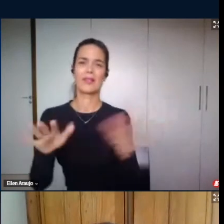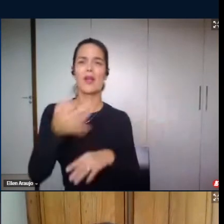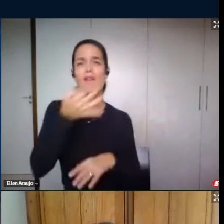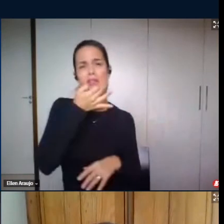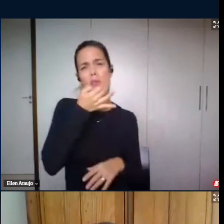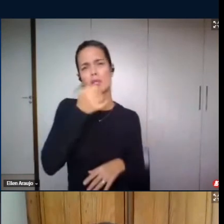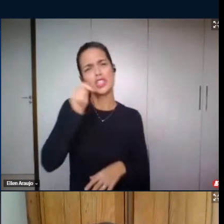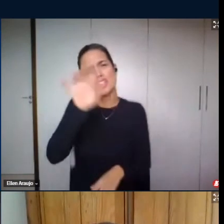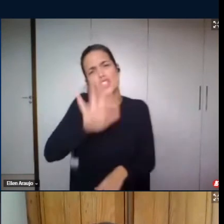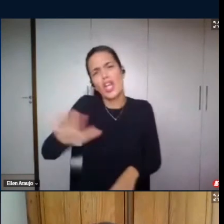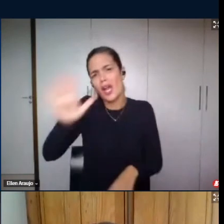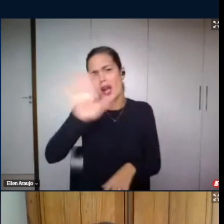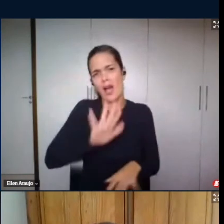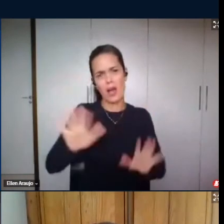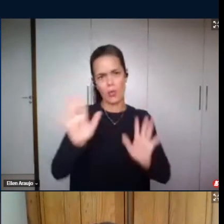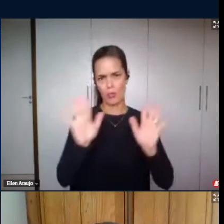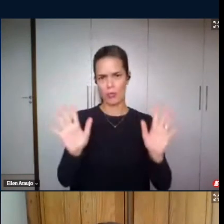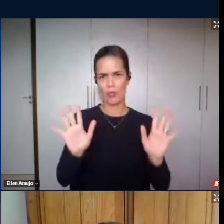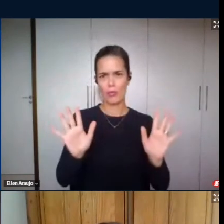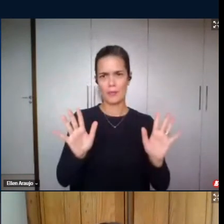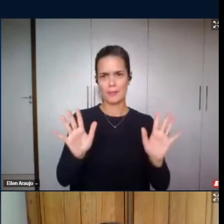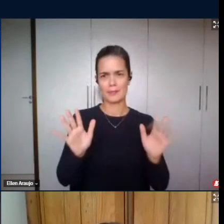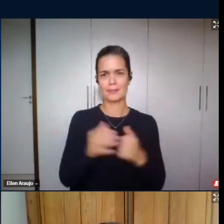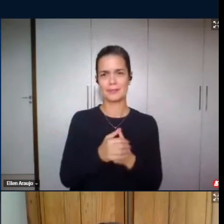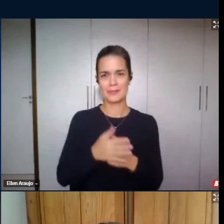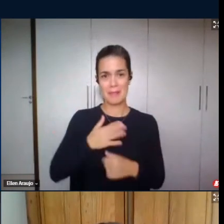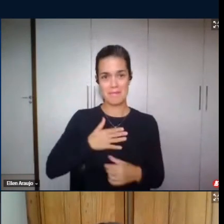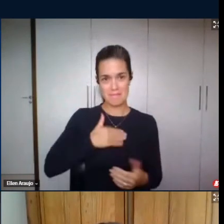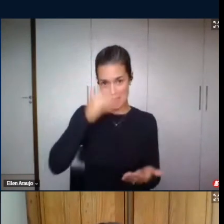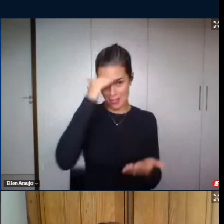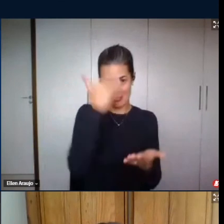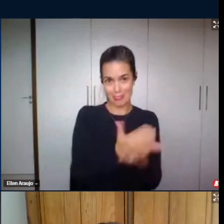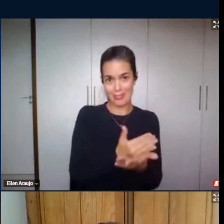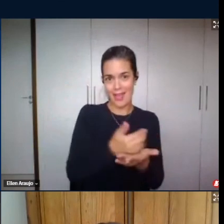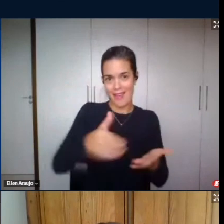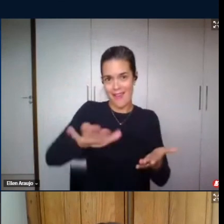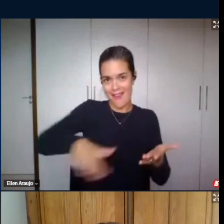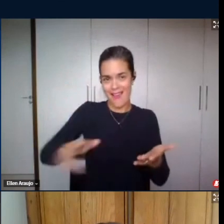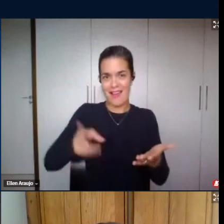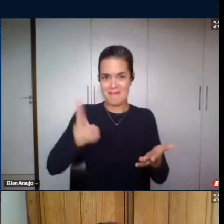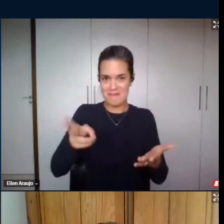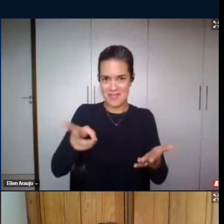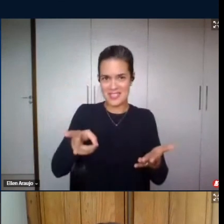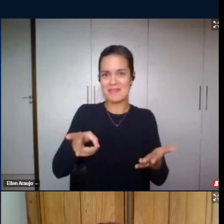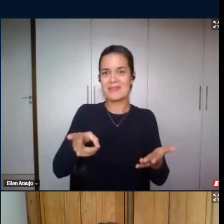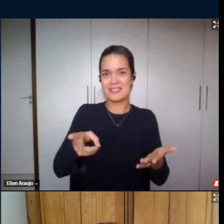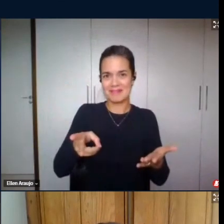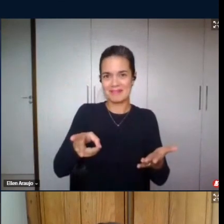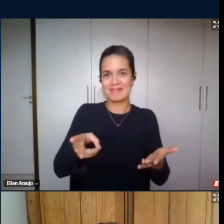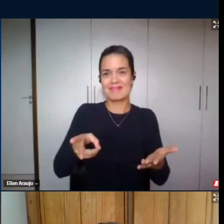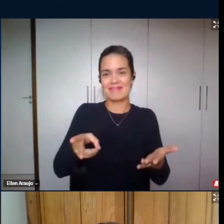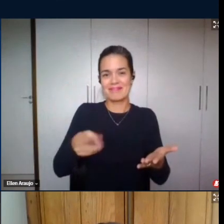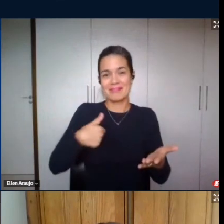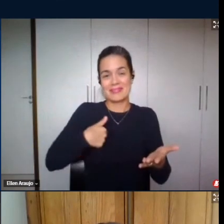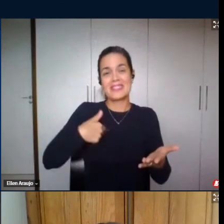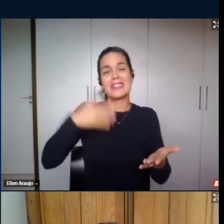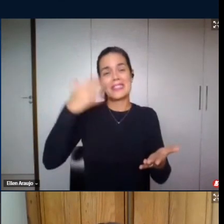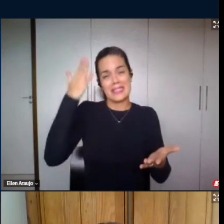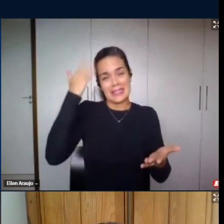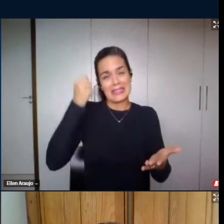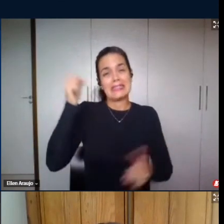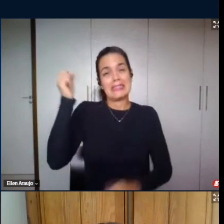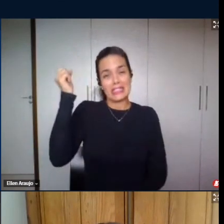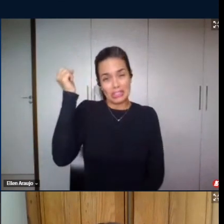né? Minha tese é na área, né? E eu sei o quanto que é